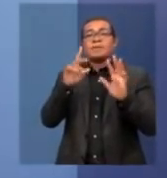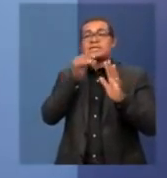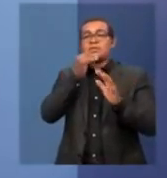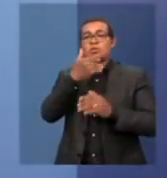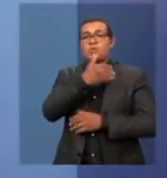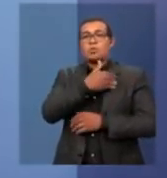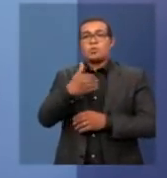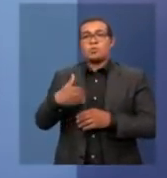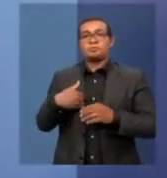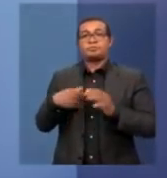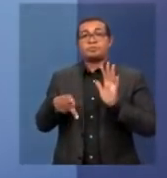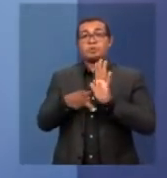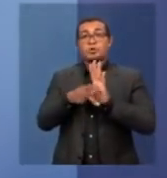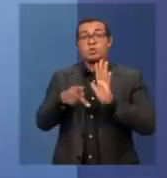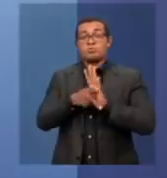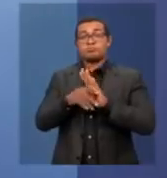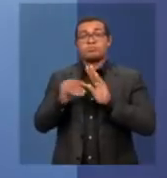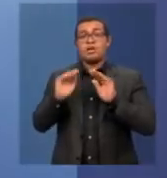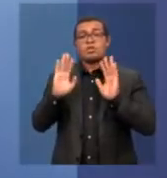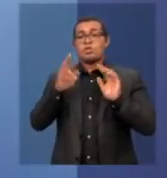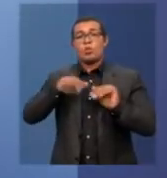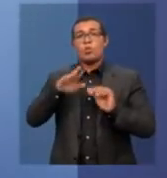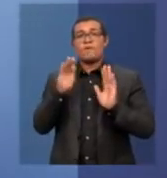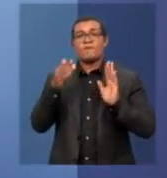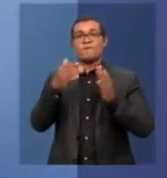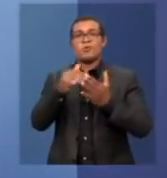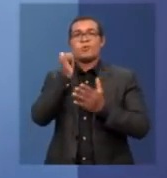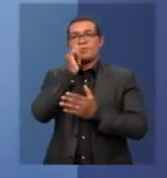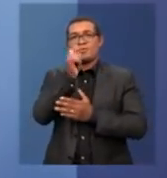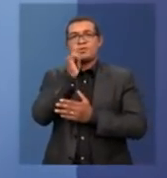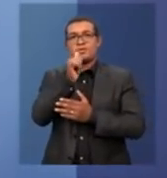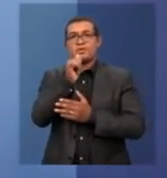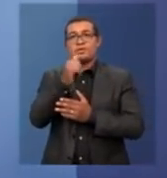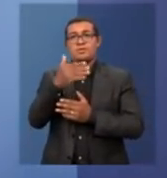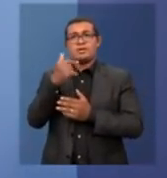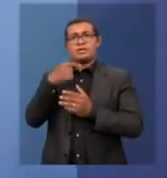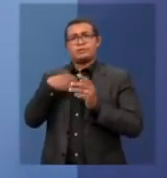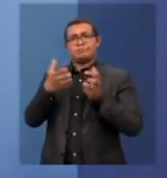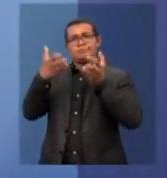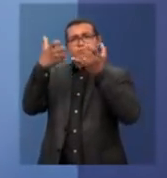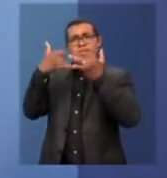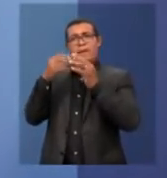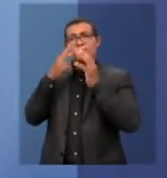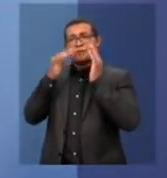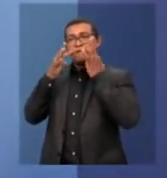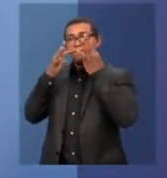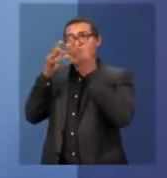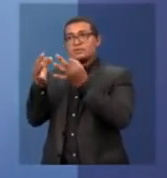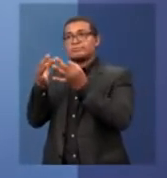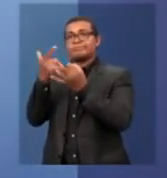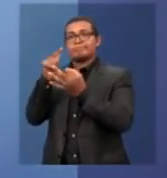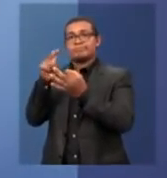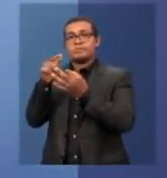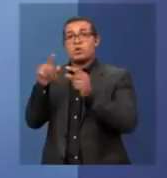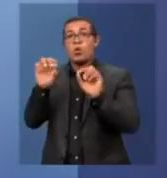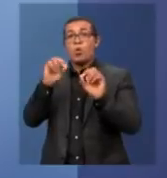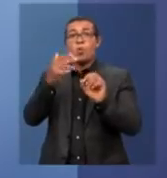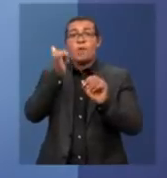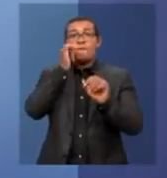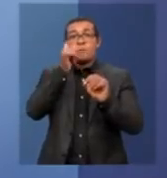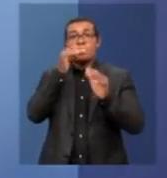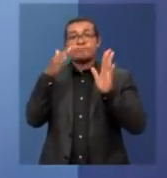socorre as mulheres não olha nenhum quadro social que eu descrevi a pouco e muito menos quanto que as mulheres precisam ser capacitados